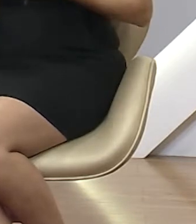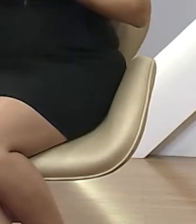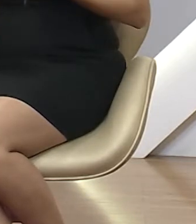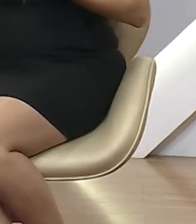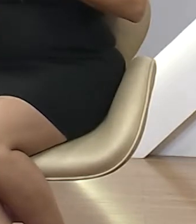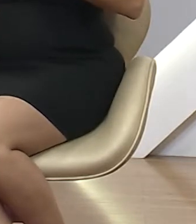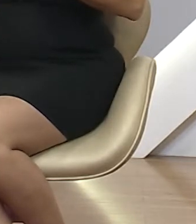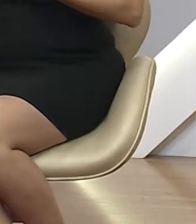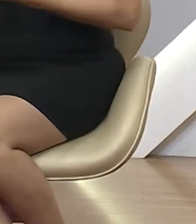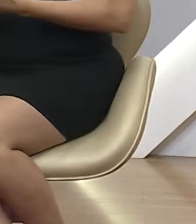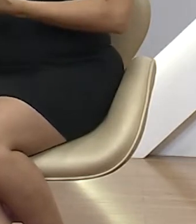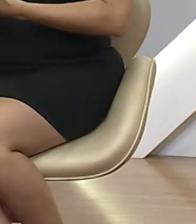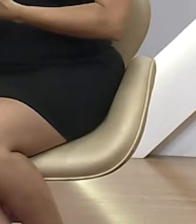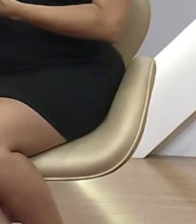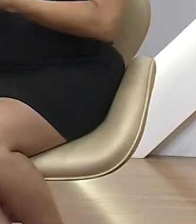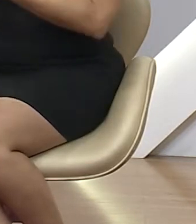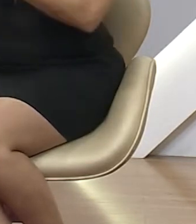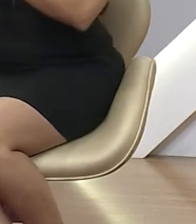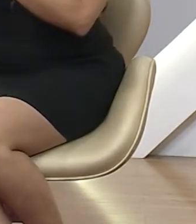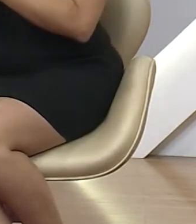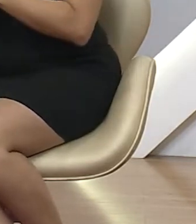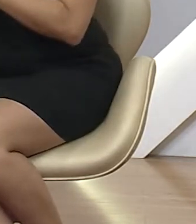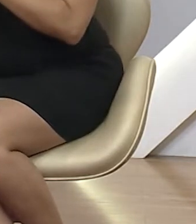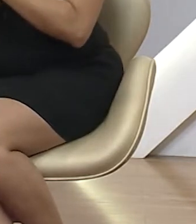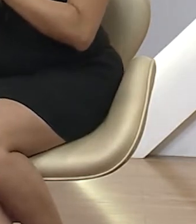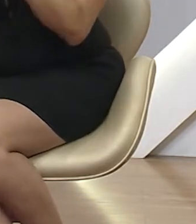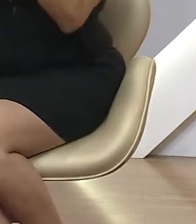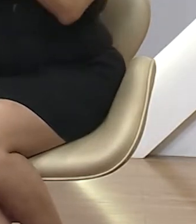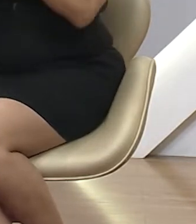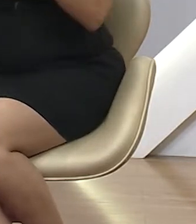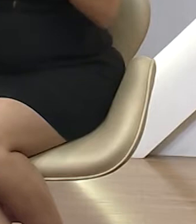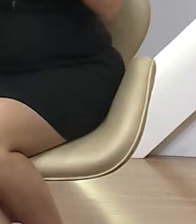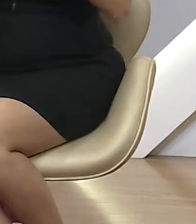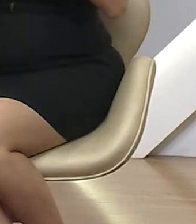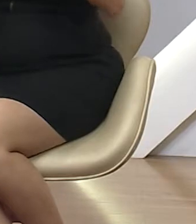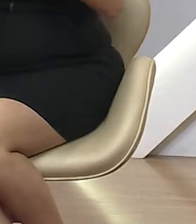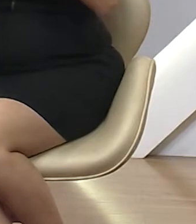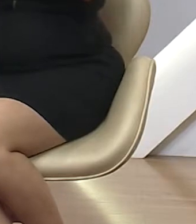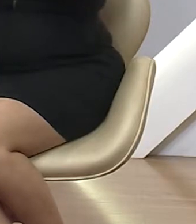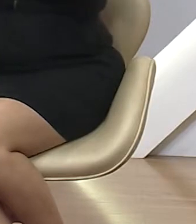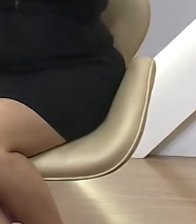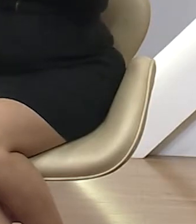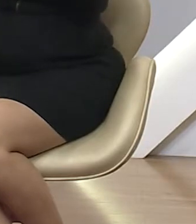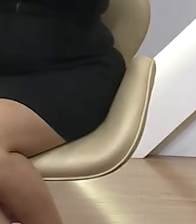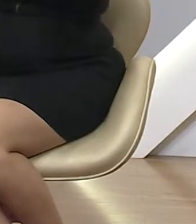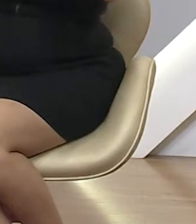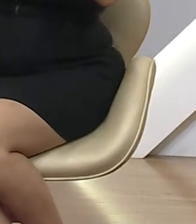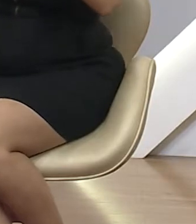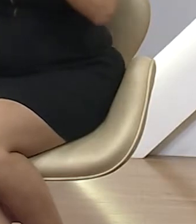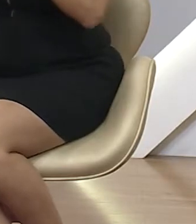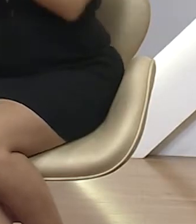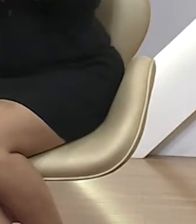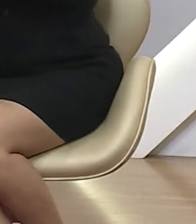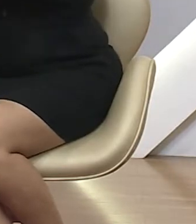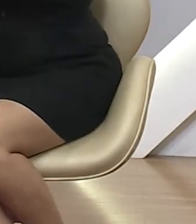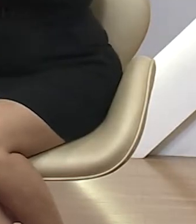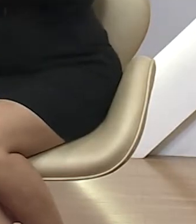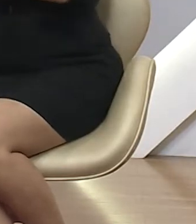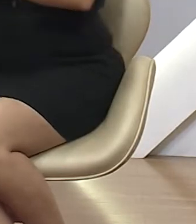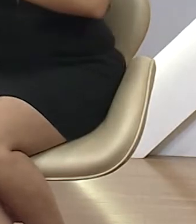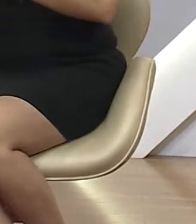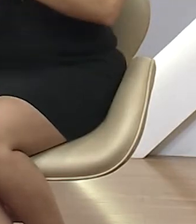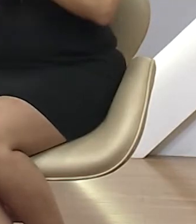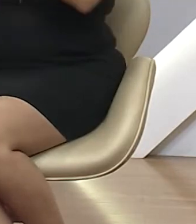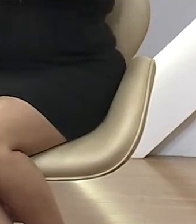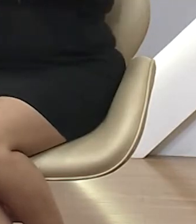de inclusão, é um aluno surdo numa sala com alunos ouvintes. E aonde que o aluno surdo encontra o seu par